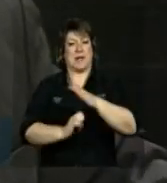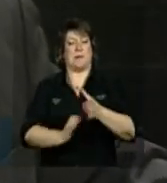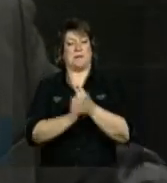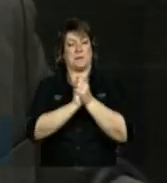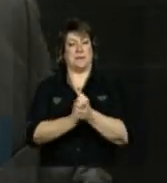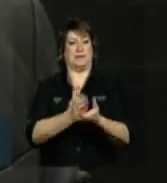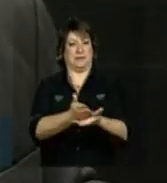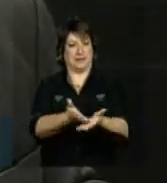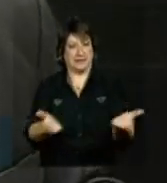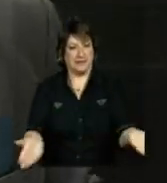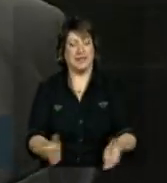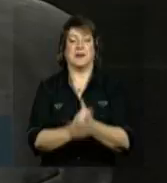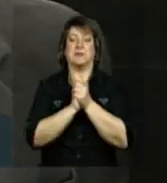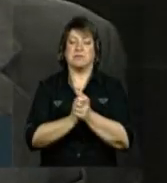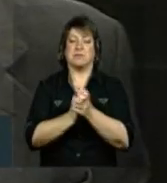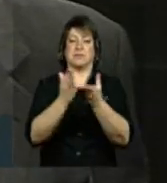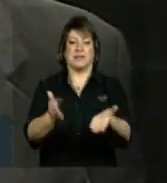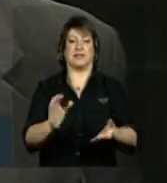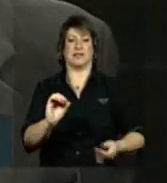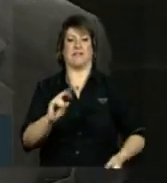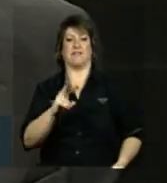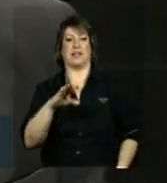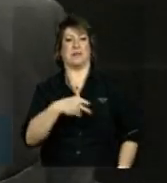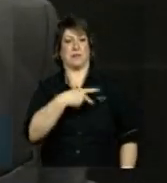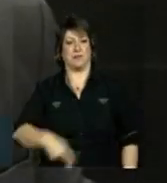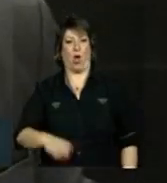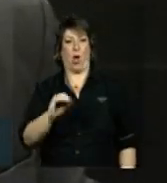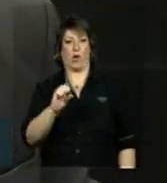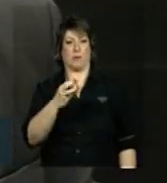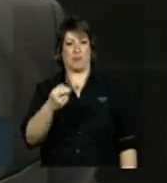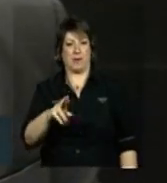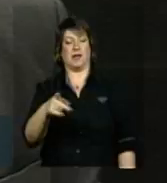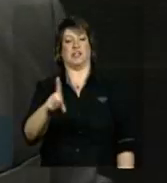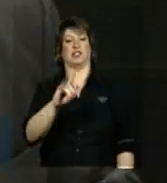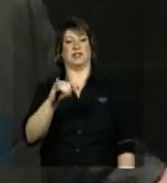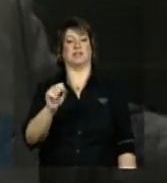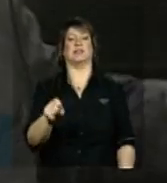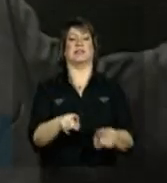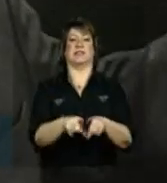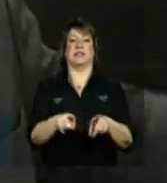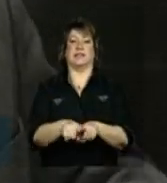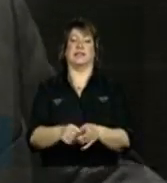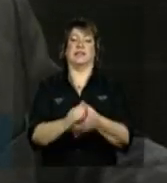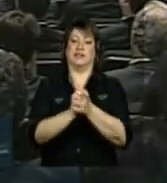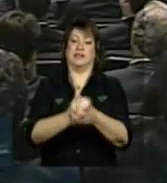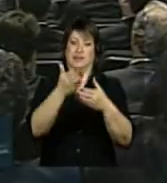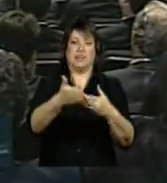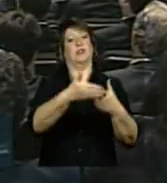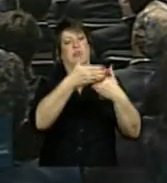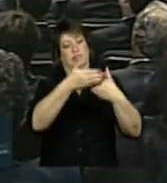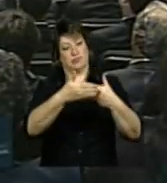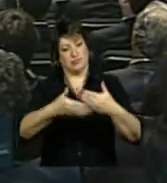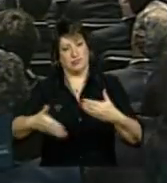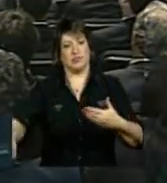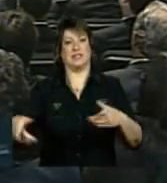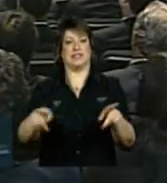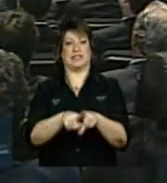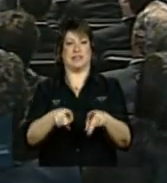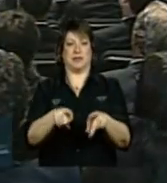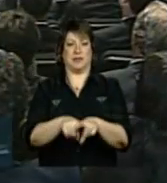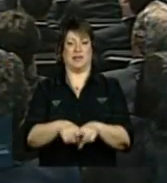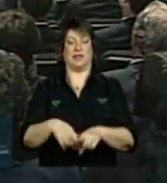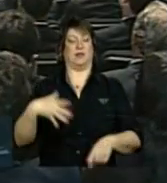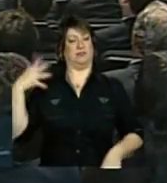ao vice-presidente Osmar Dias. Saudando o vice-presidente Osmar Dias, faço a saudação que a liturgia da fala